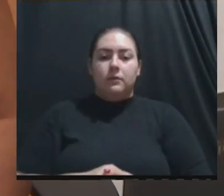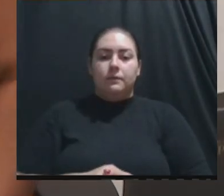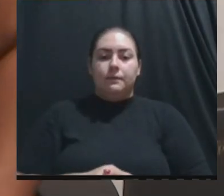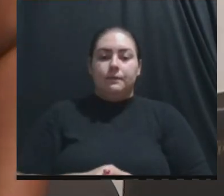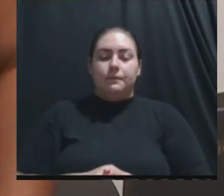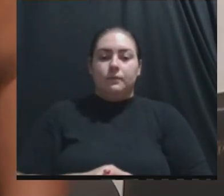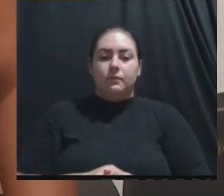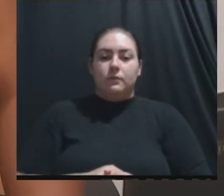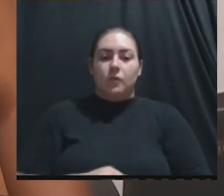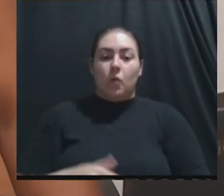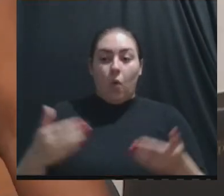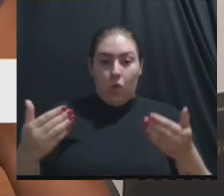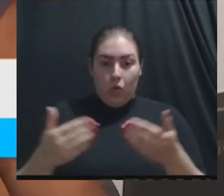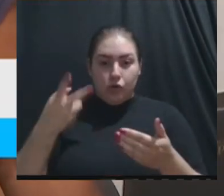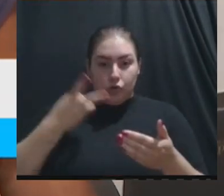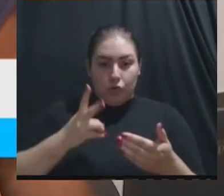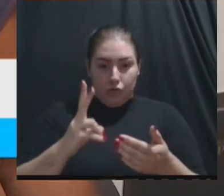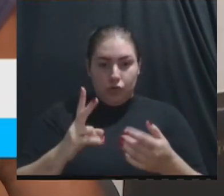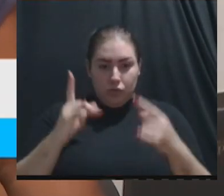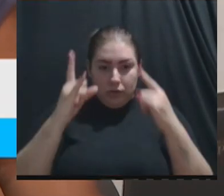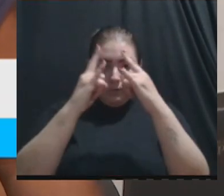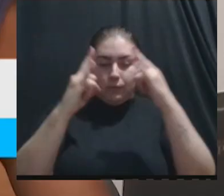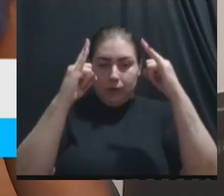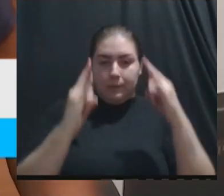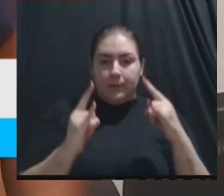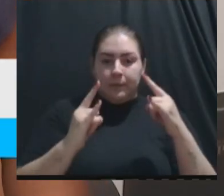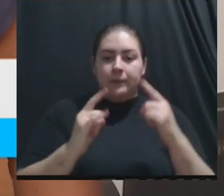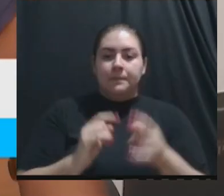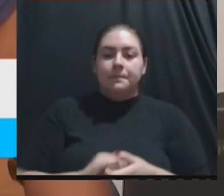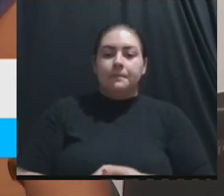do acampamento já há 8 anos.